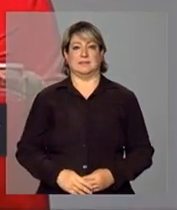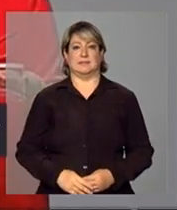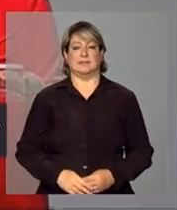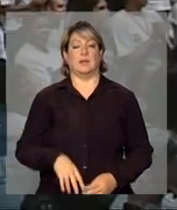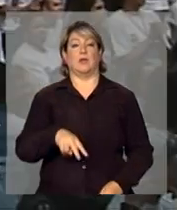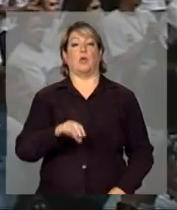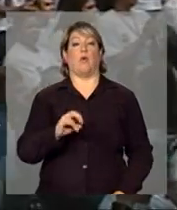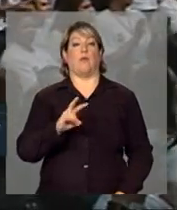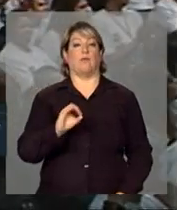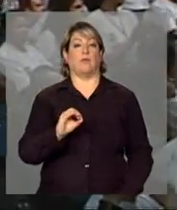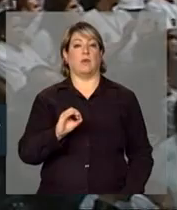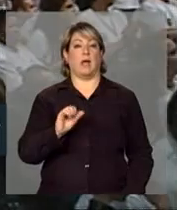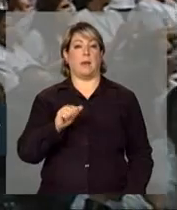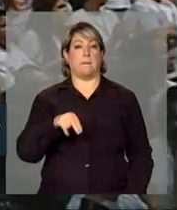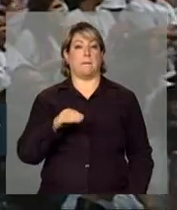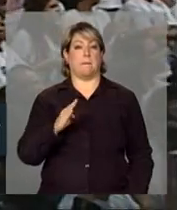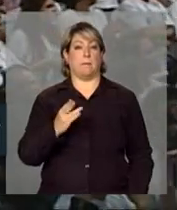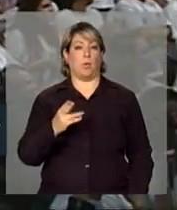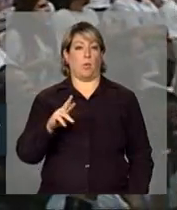Novo Hamburgo.